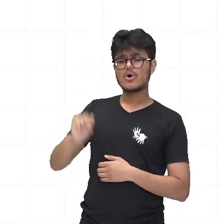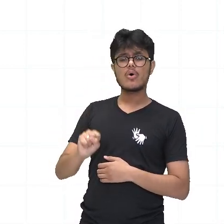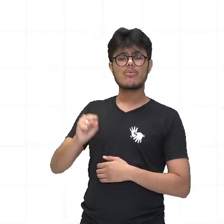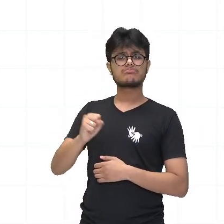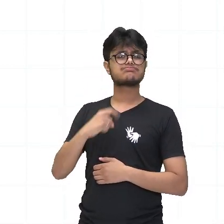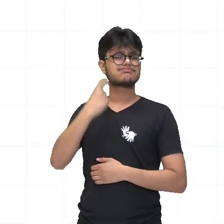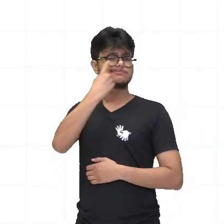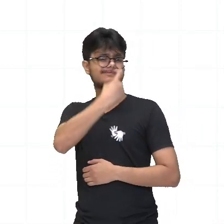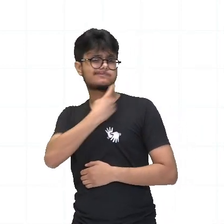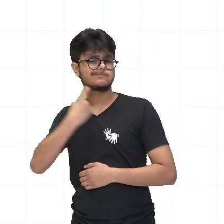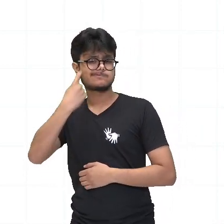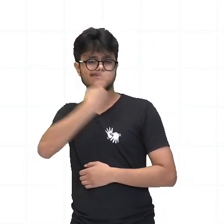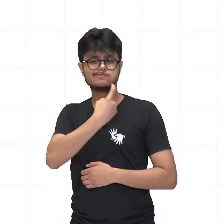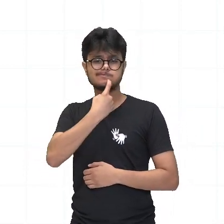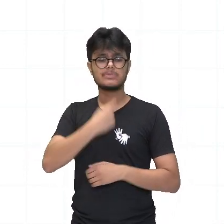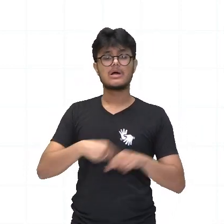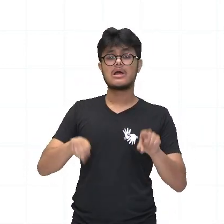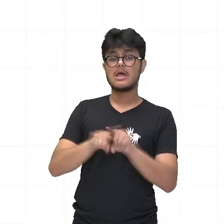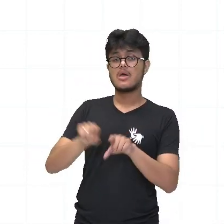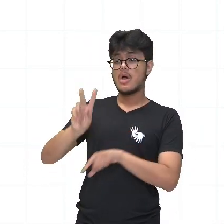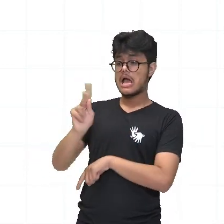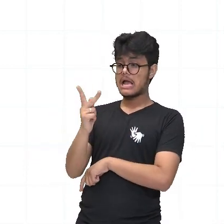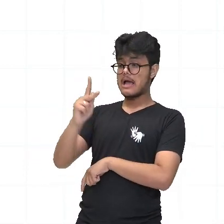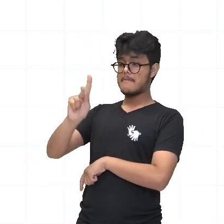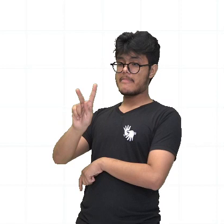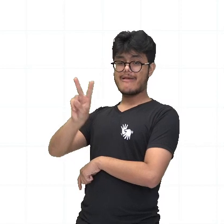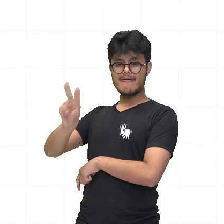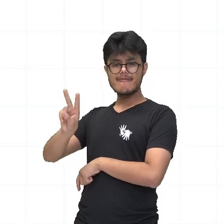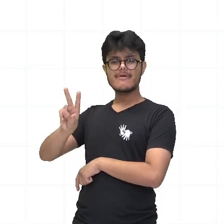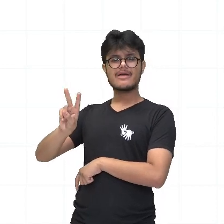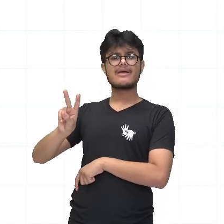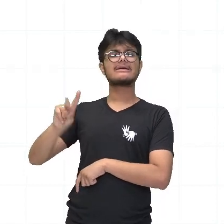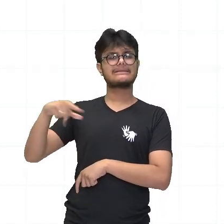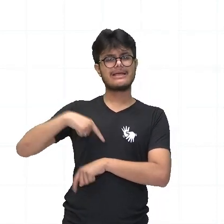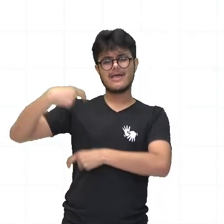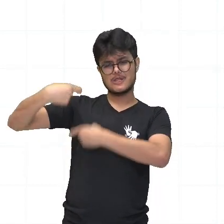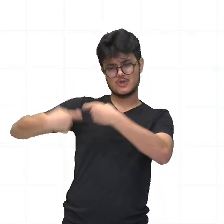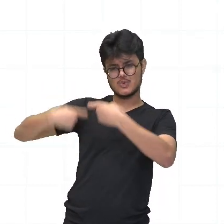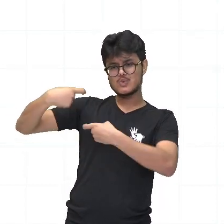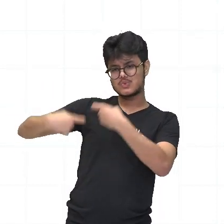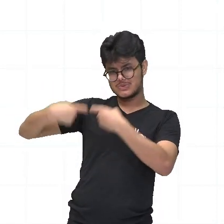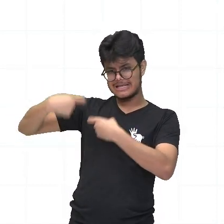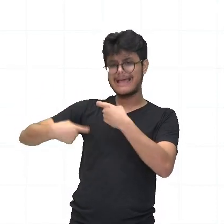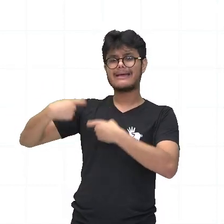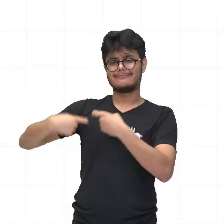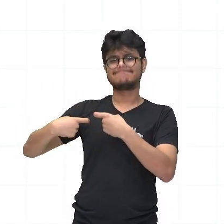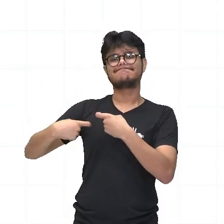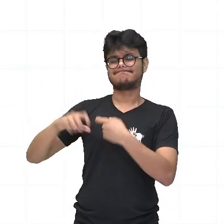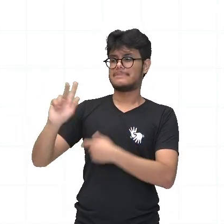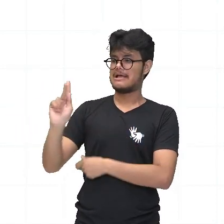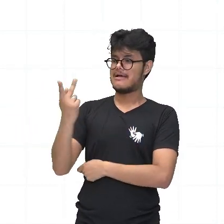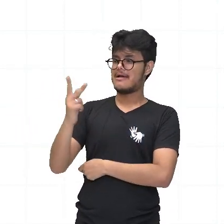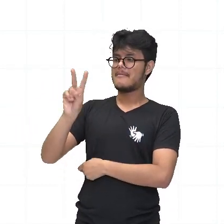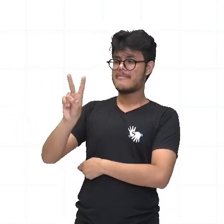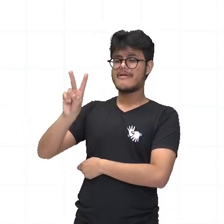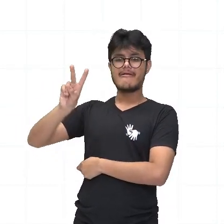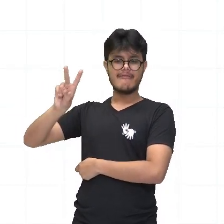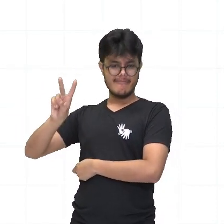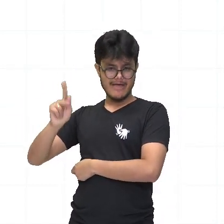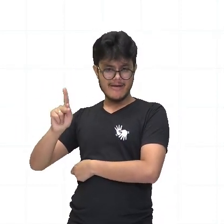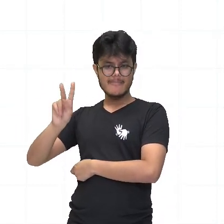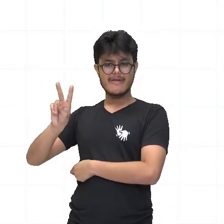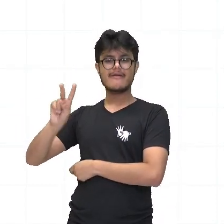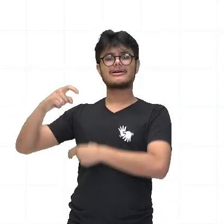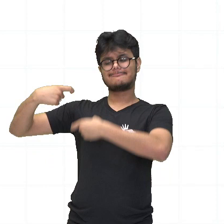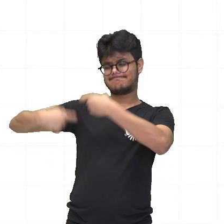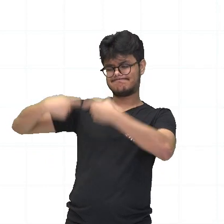oral. No caso do HPV, já é através de uma IST, Se ela é uma IST, é através de relação sexual, um